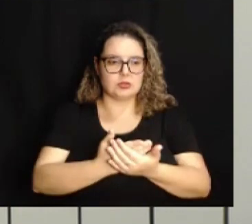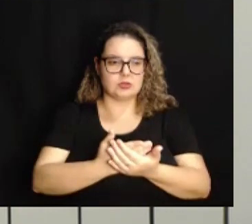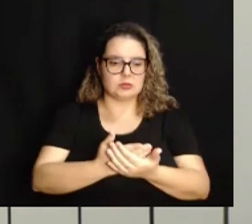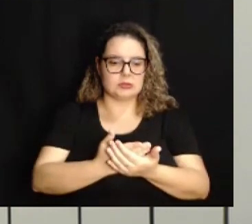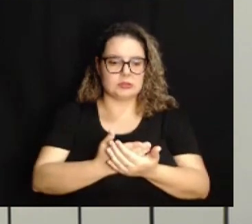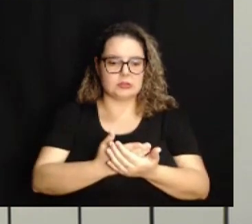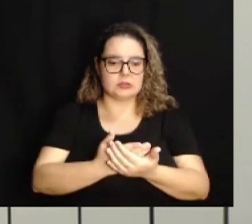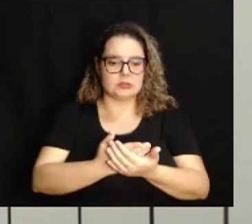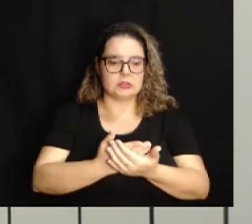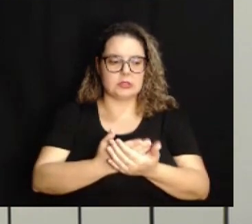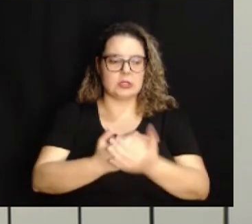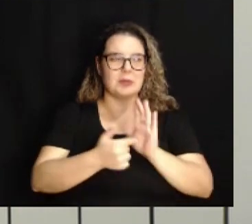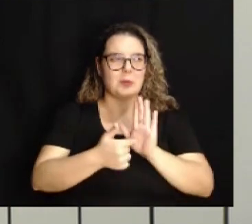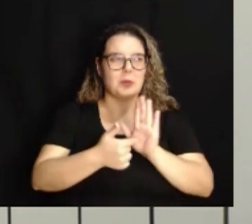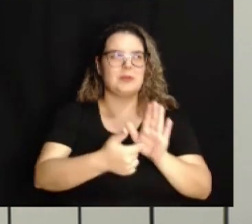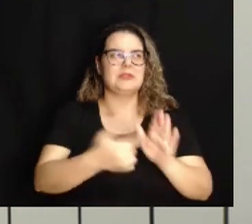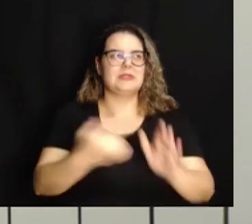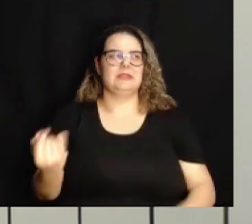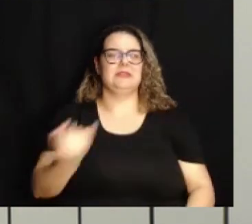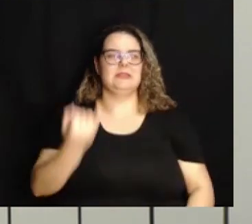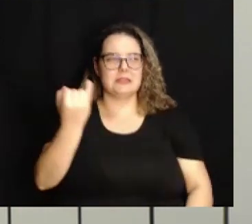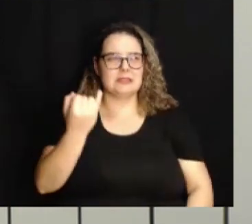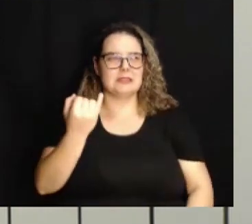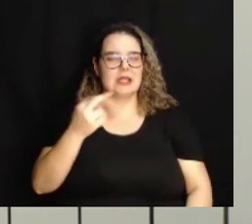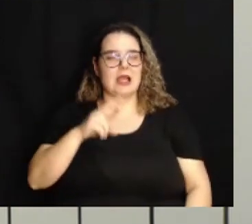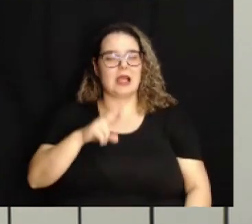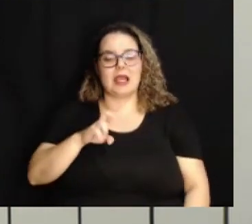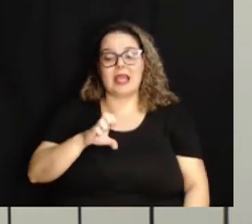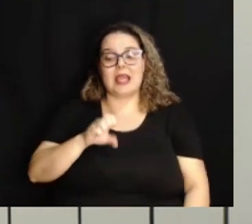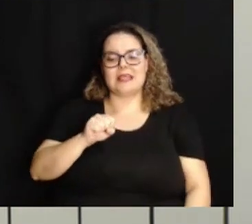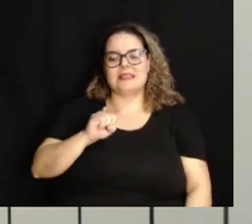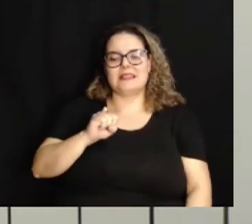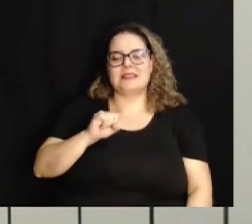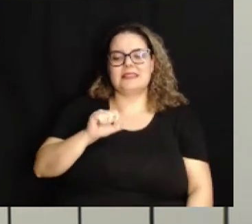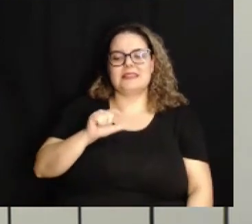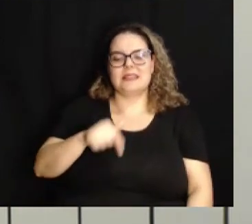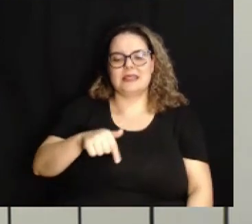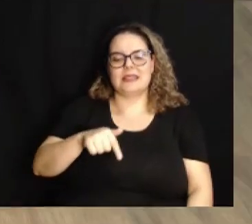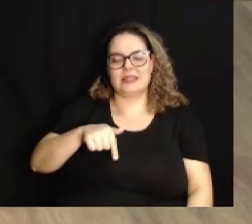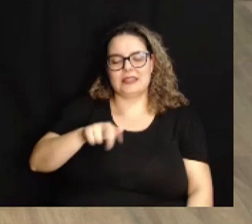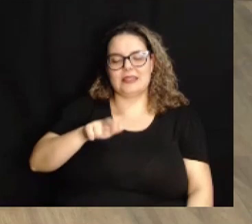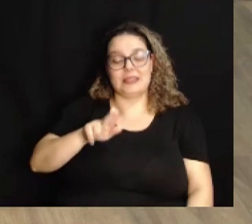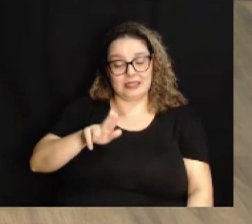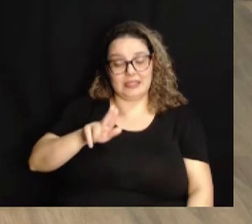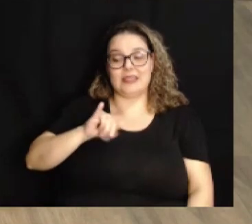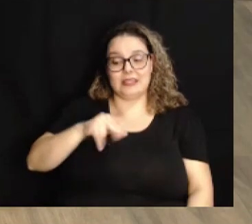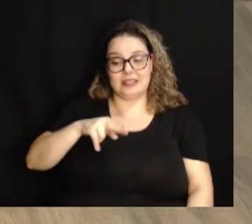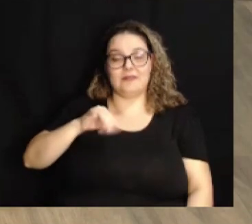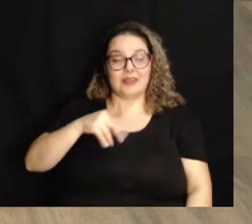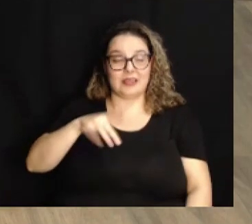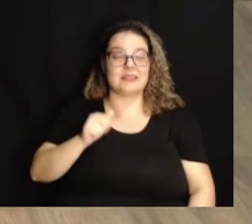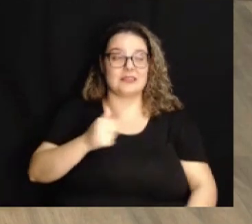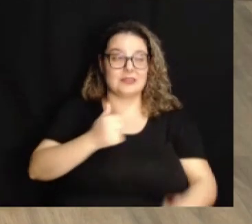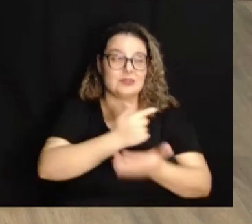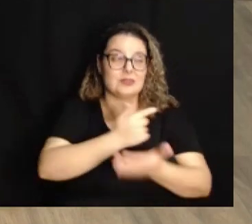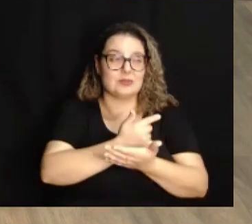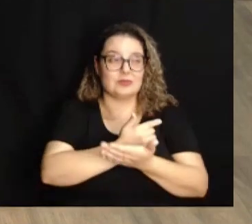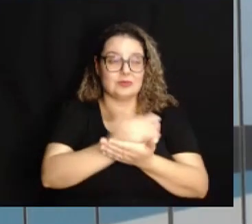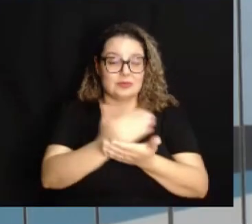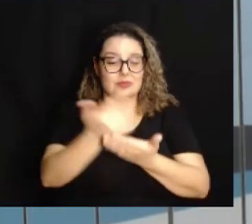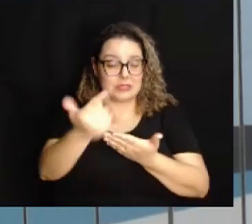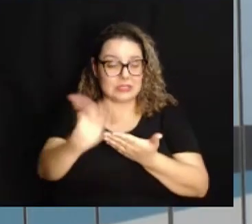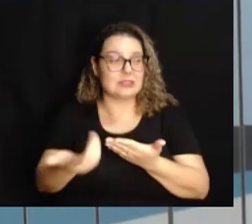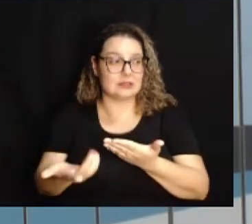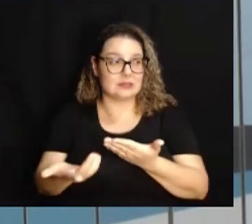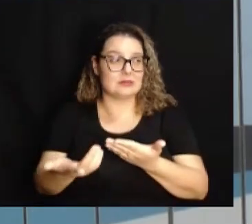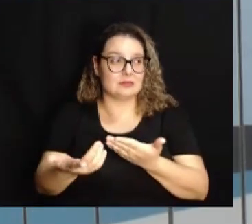a importância da ressignificação dos lutos que nós passamos na vida? Sem dúvida, eu acredito das emoções em si,